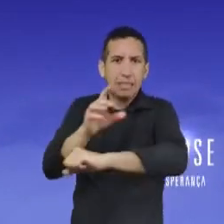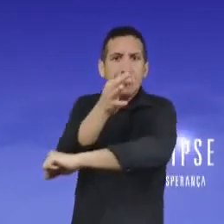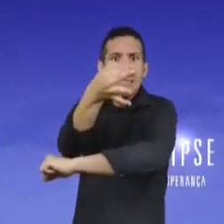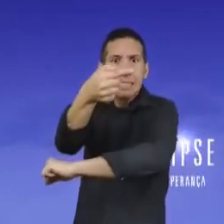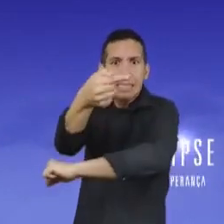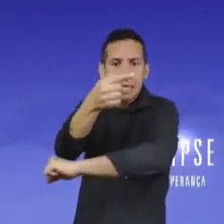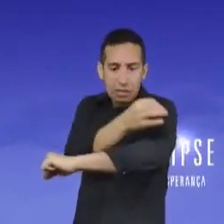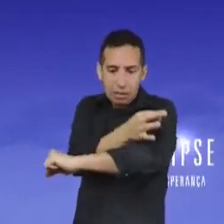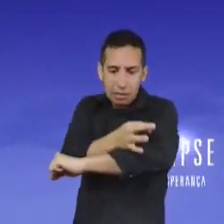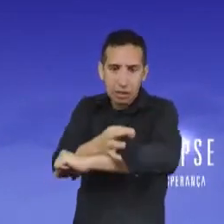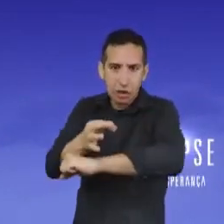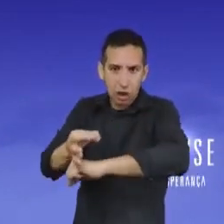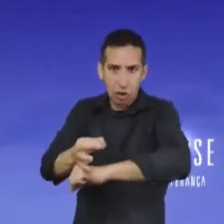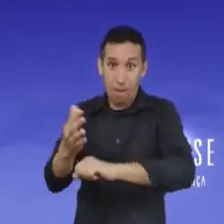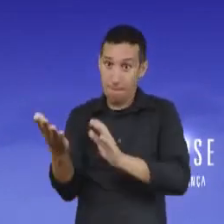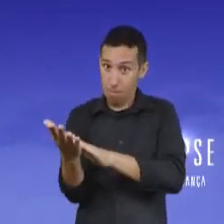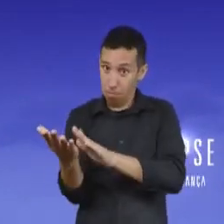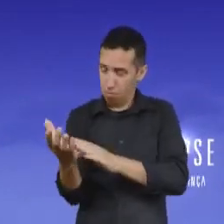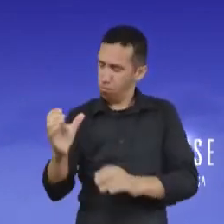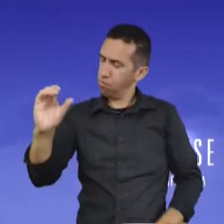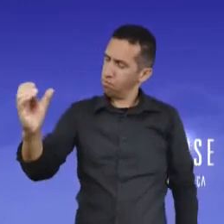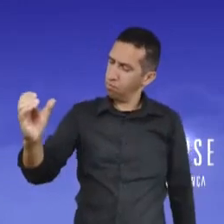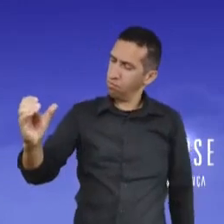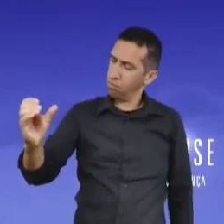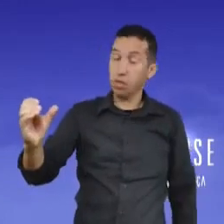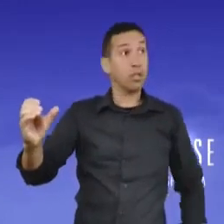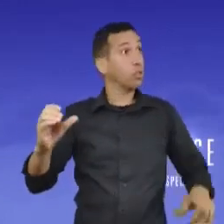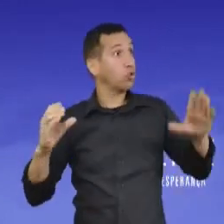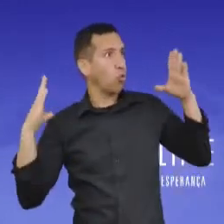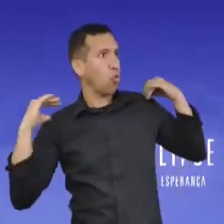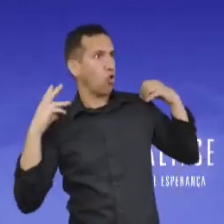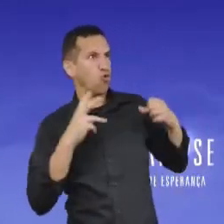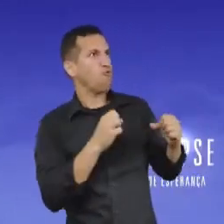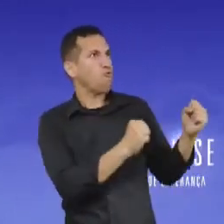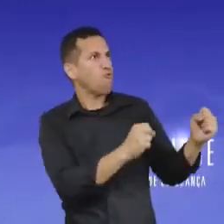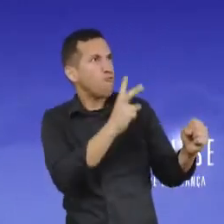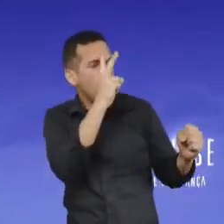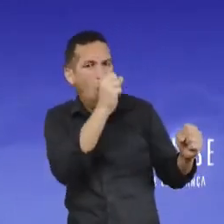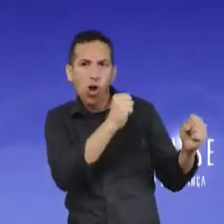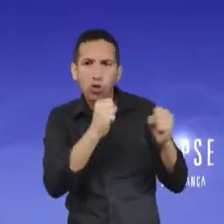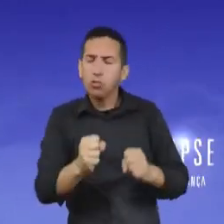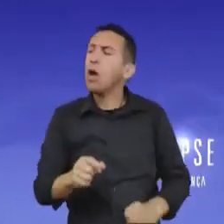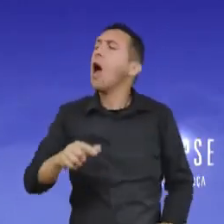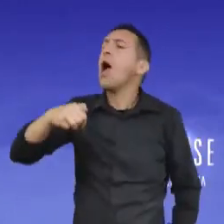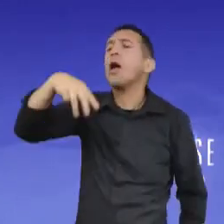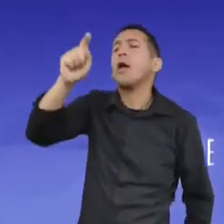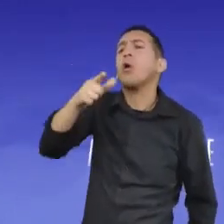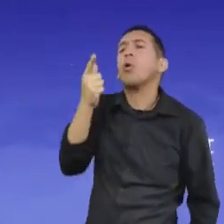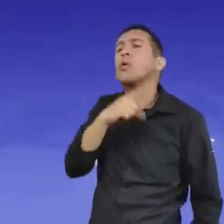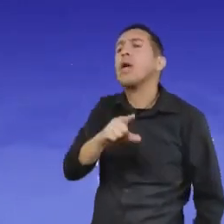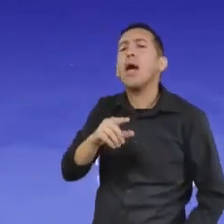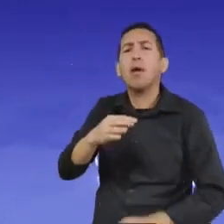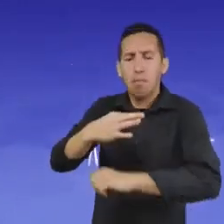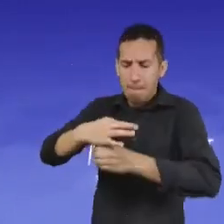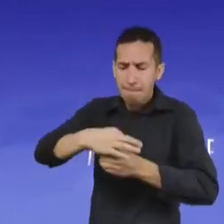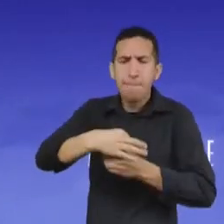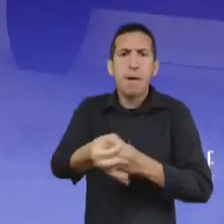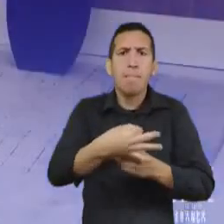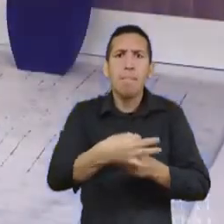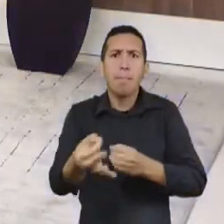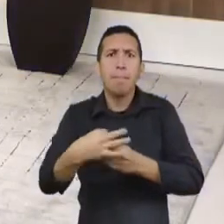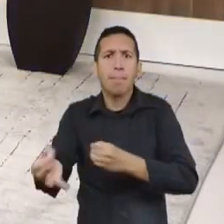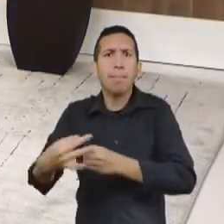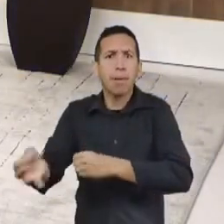verso 2 vi também um anjo forte que proclamava em grande voz quem é digno de abrir o livro e dê-lhe desatar os selos